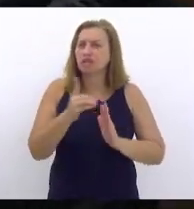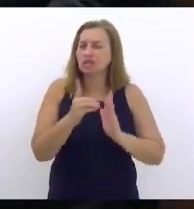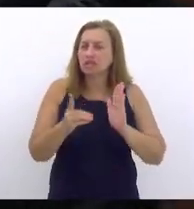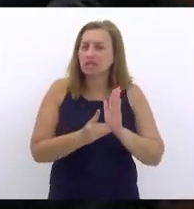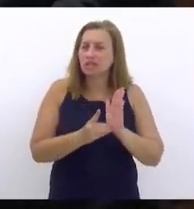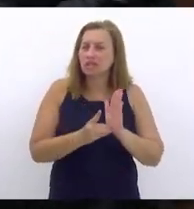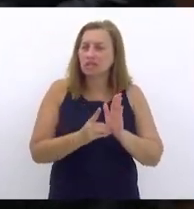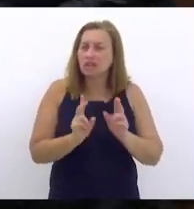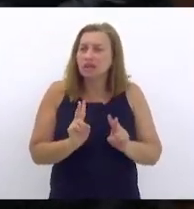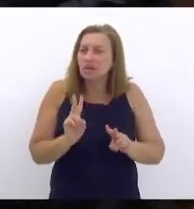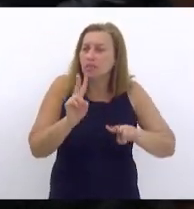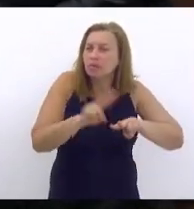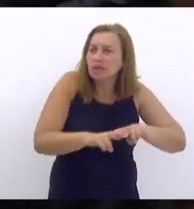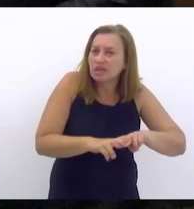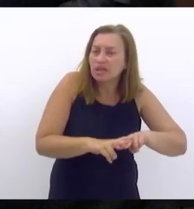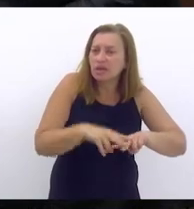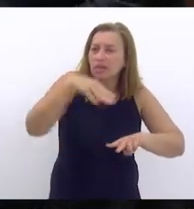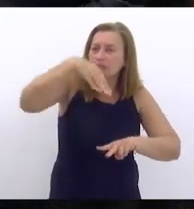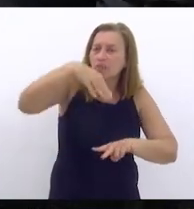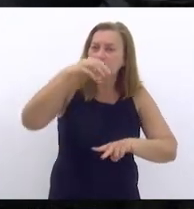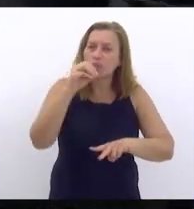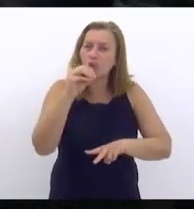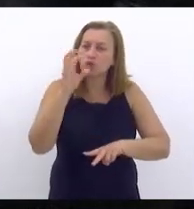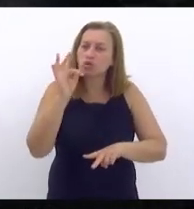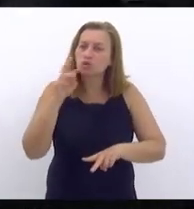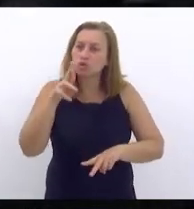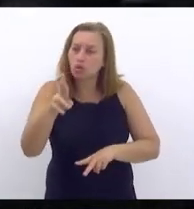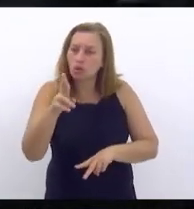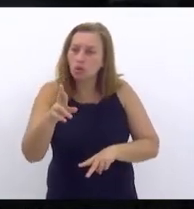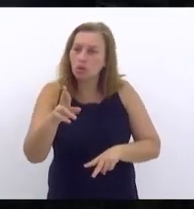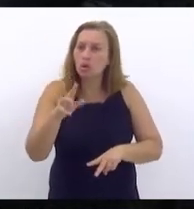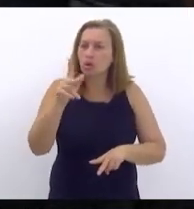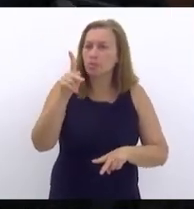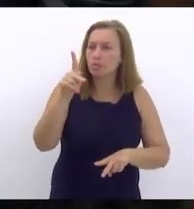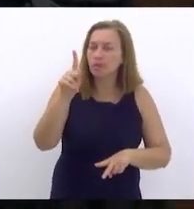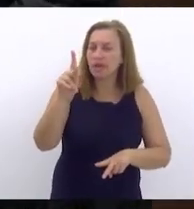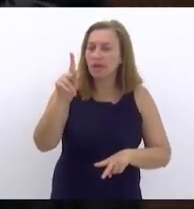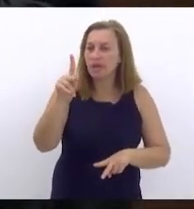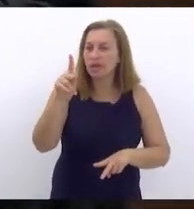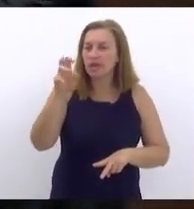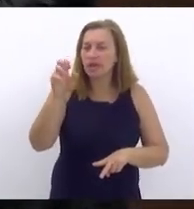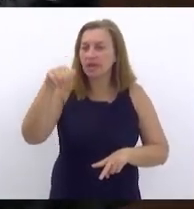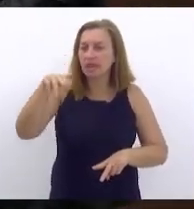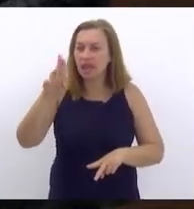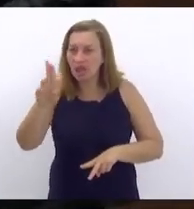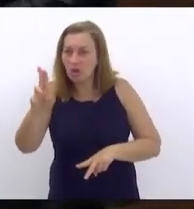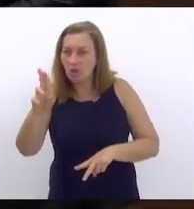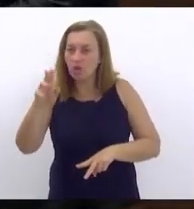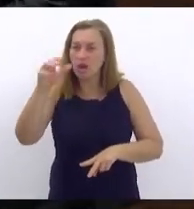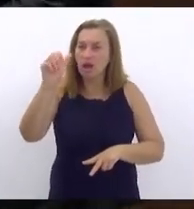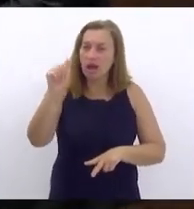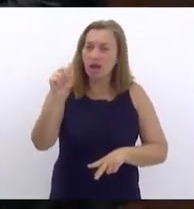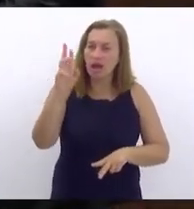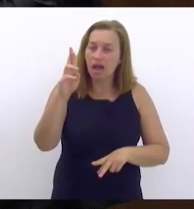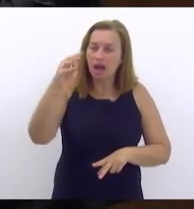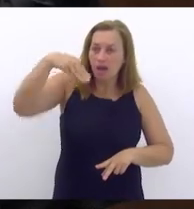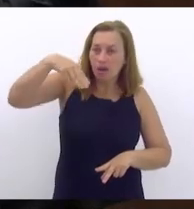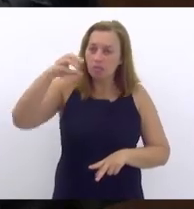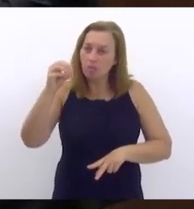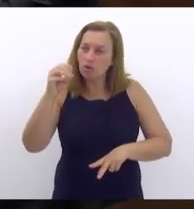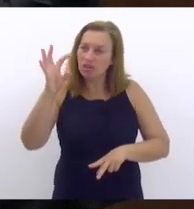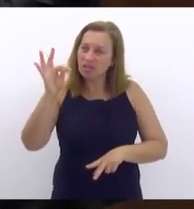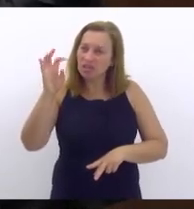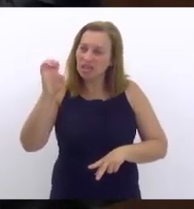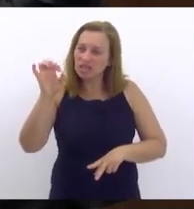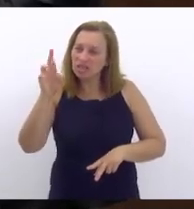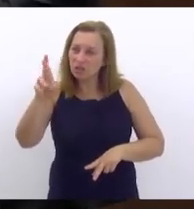motor, apreender balança, apreender pneu, apreender amortecedores. Nós encontramos um